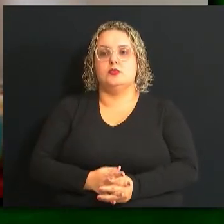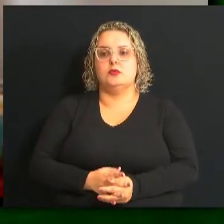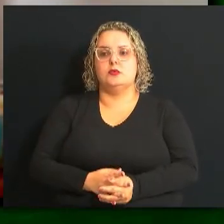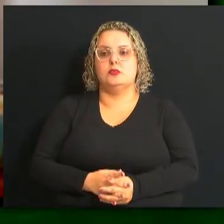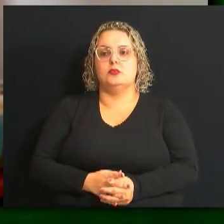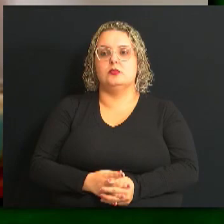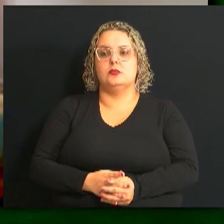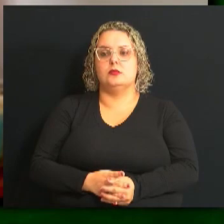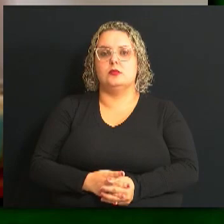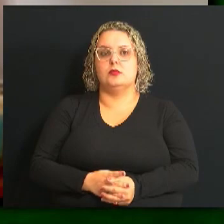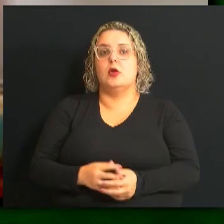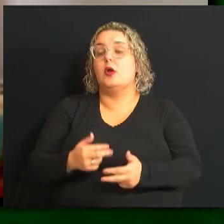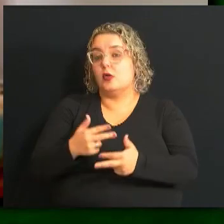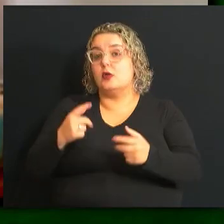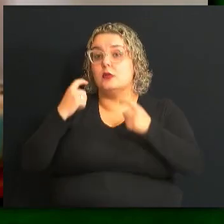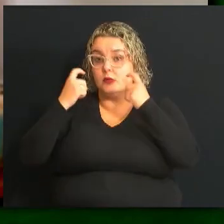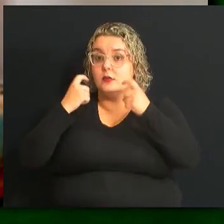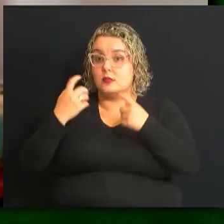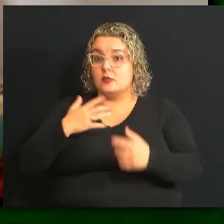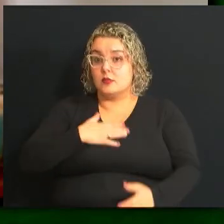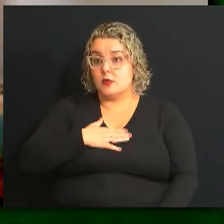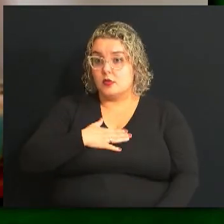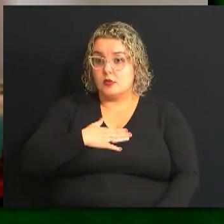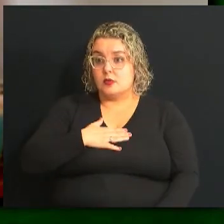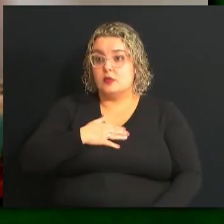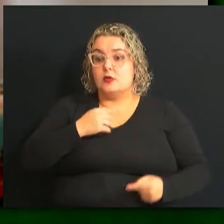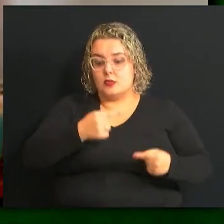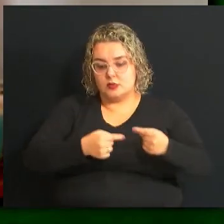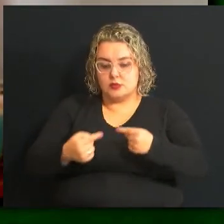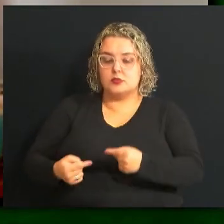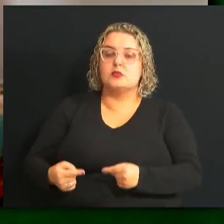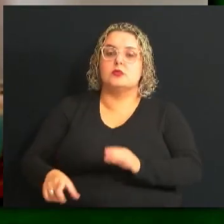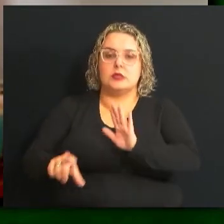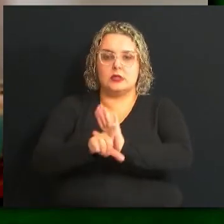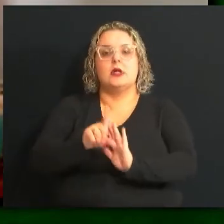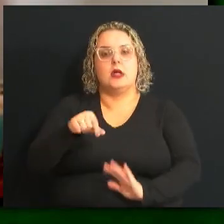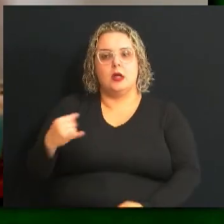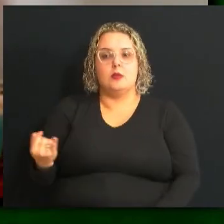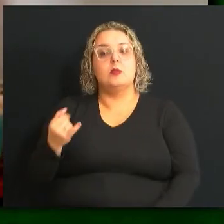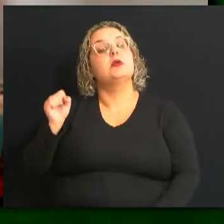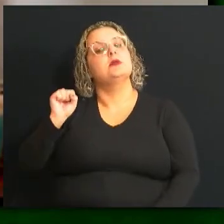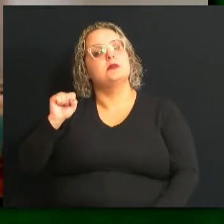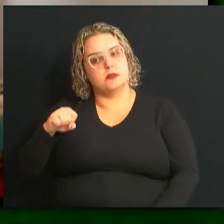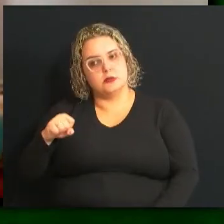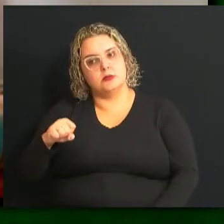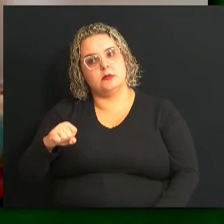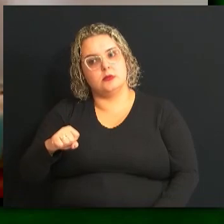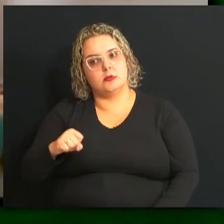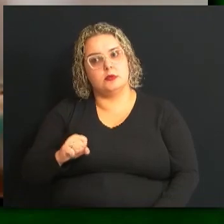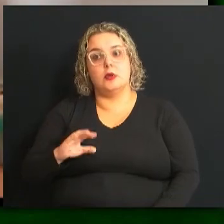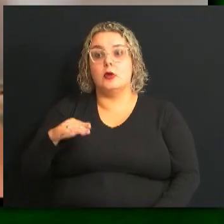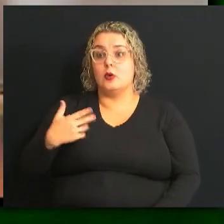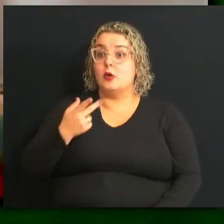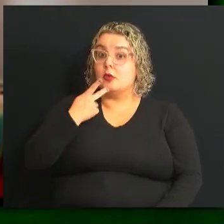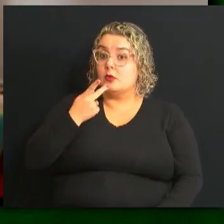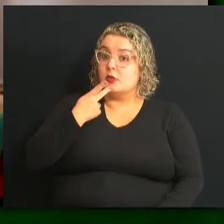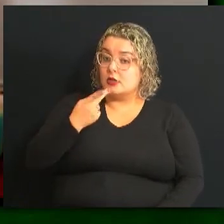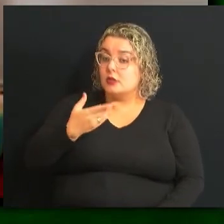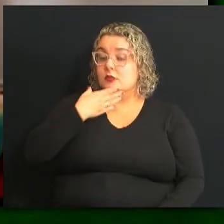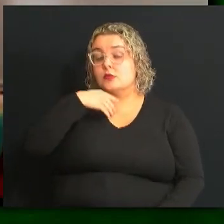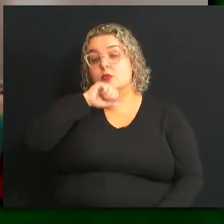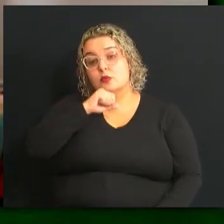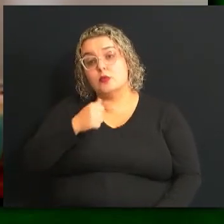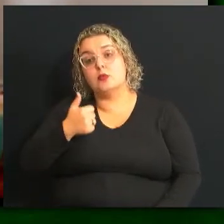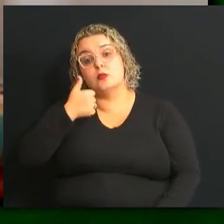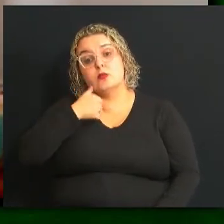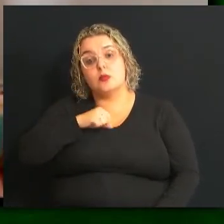Algo que me preocupa é que, assim, discutir a lei é importante? Mas quando a gente está falando dos pais,